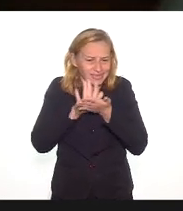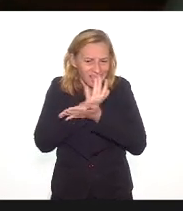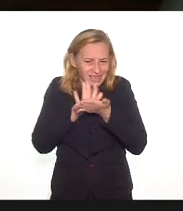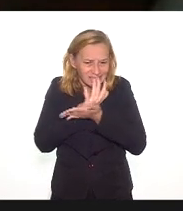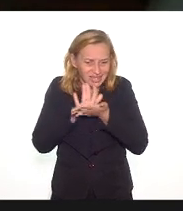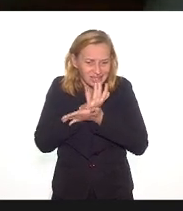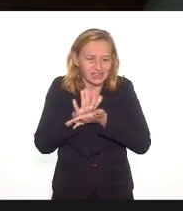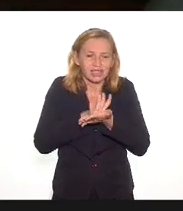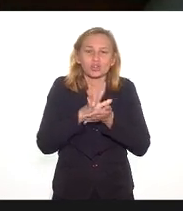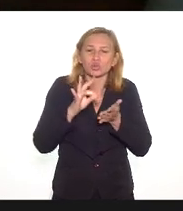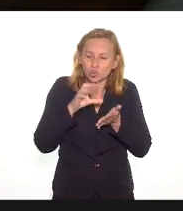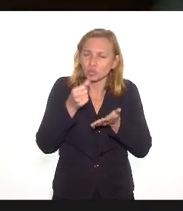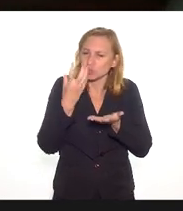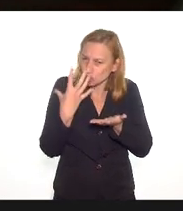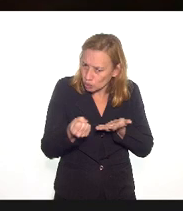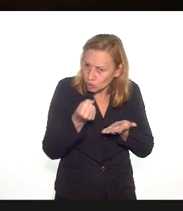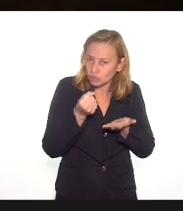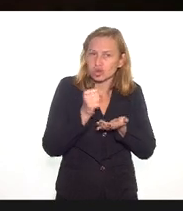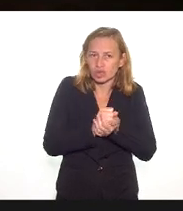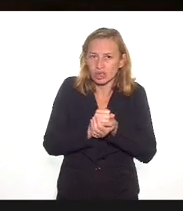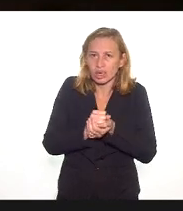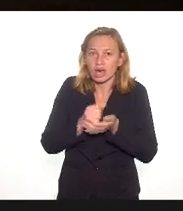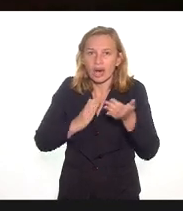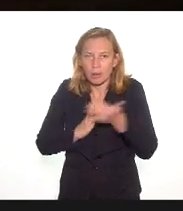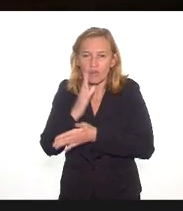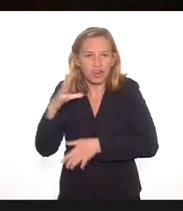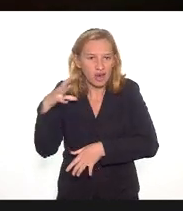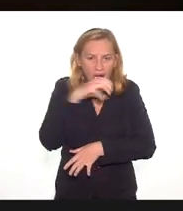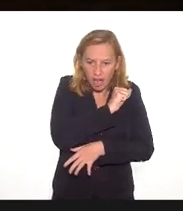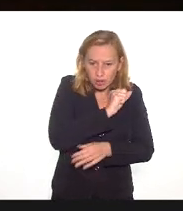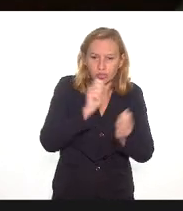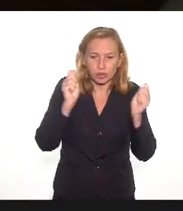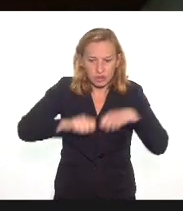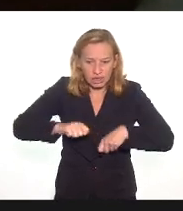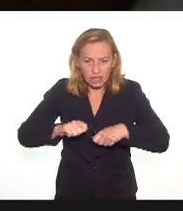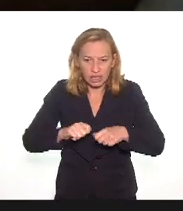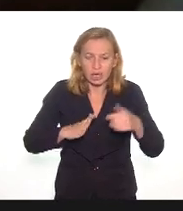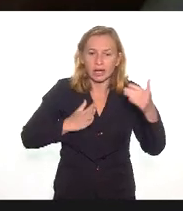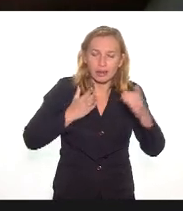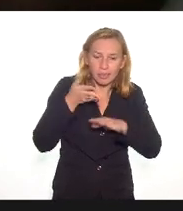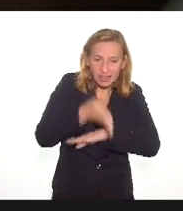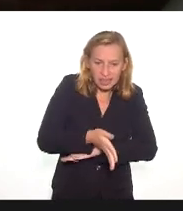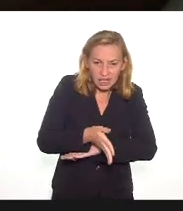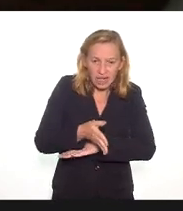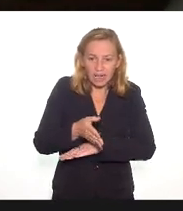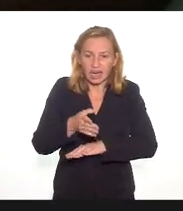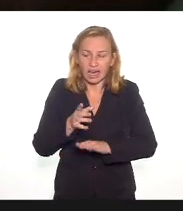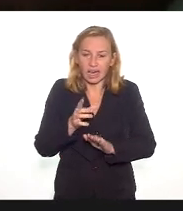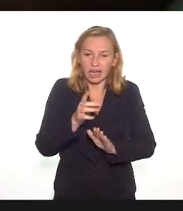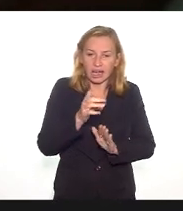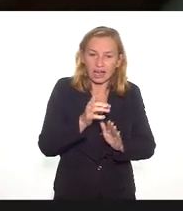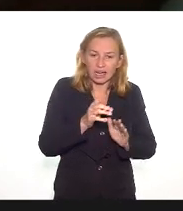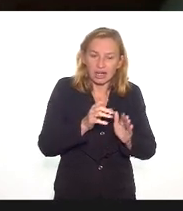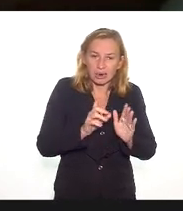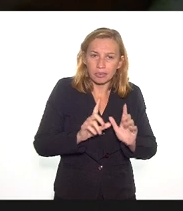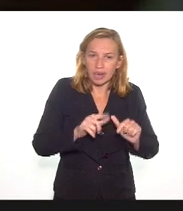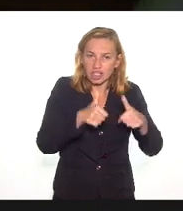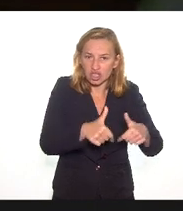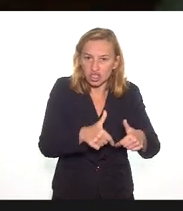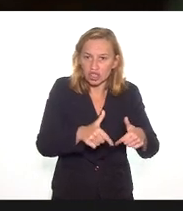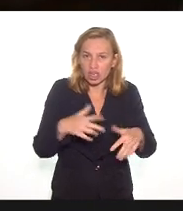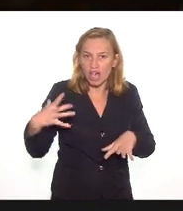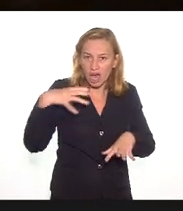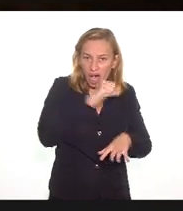absolutamente favorável. Acho que ele deve ser aprovado o mais rápido possível para entrar na regulamentação, para que a gente possa ter o mais rápido possível